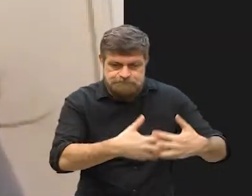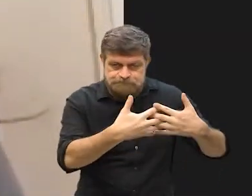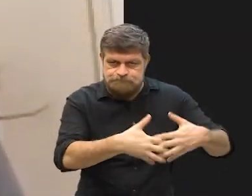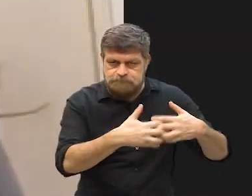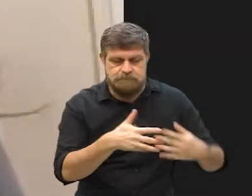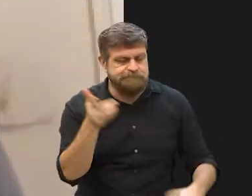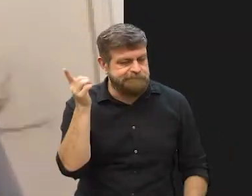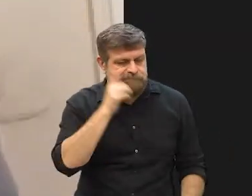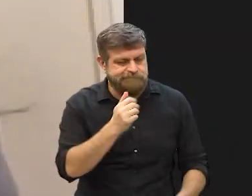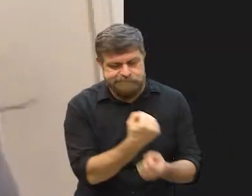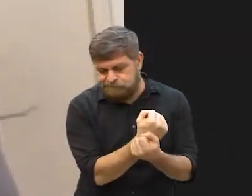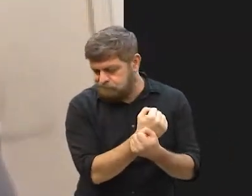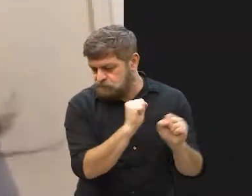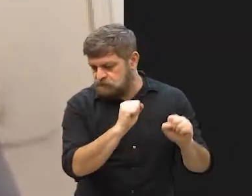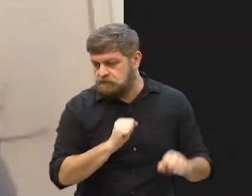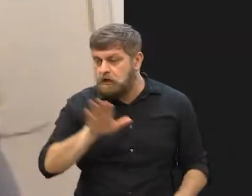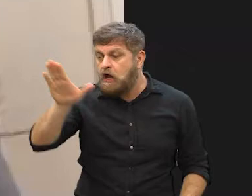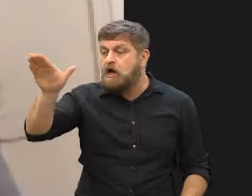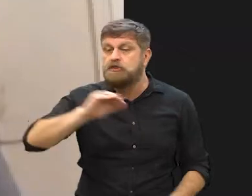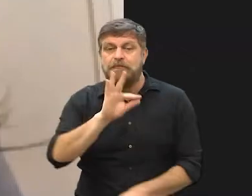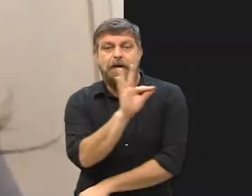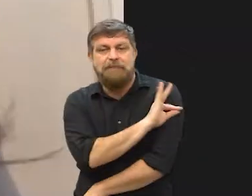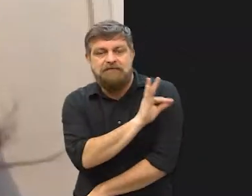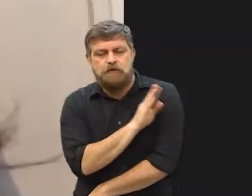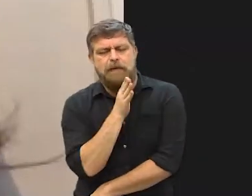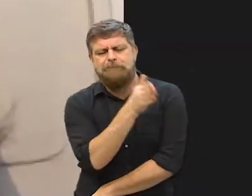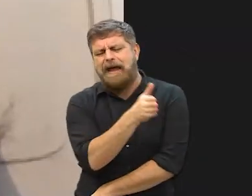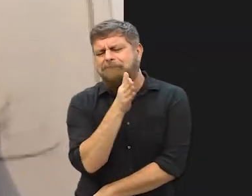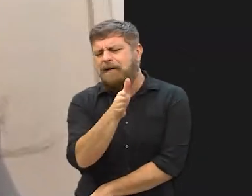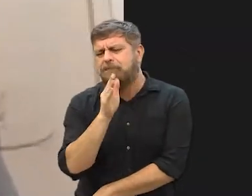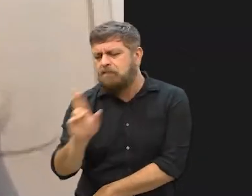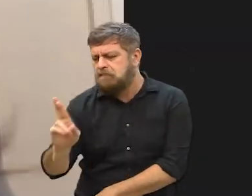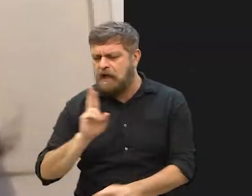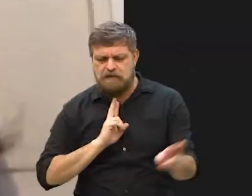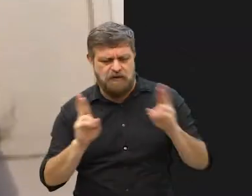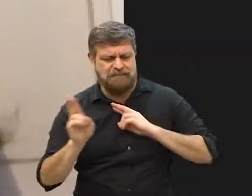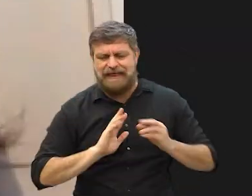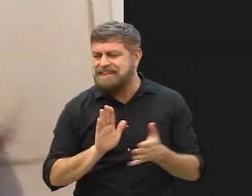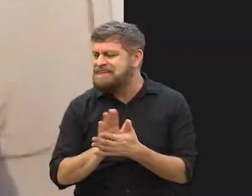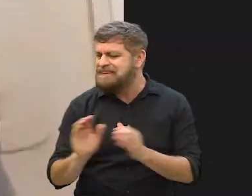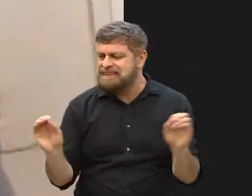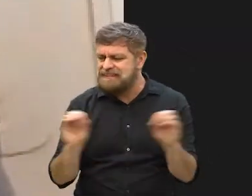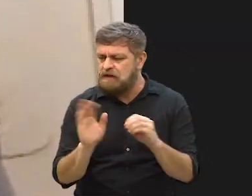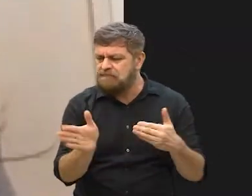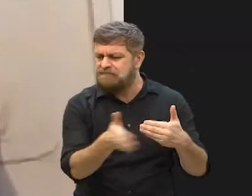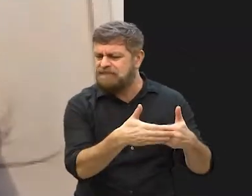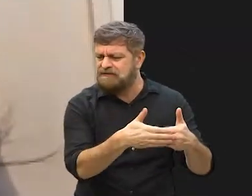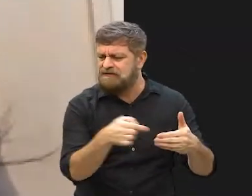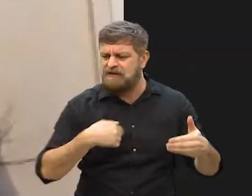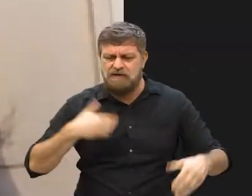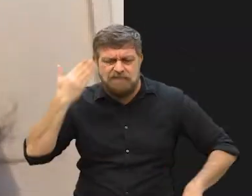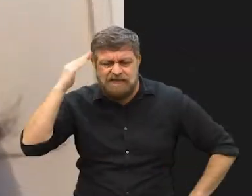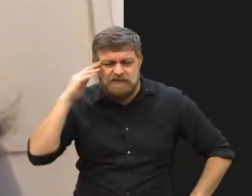conseguimos. Conversamos na prefeitura, em vários lugares, não dá para reativar. Procurei saber, eu nunca tinha entendido nada de associação. O